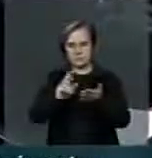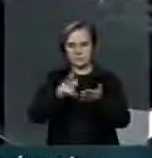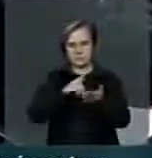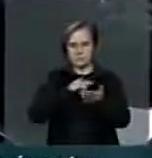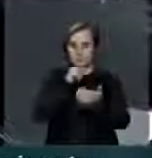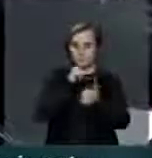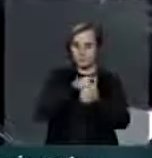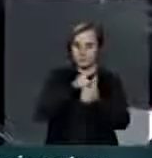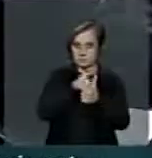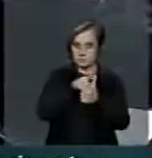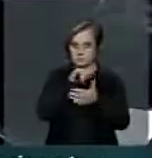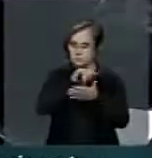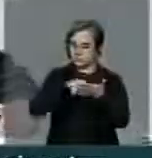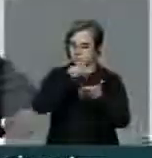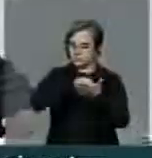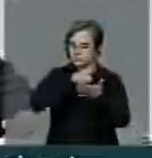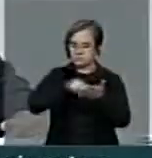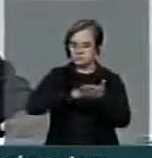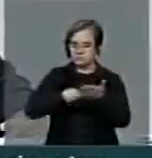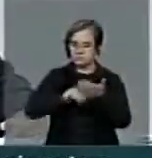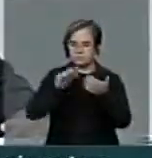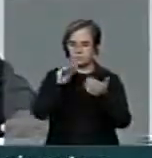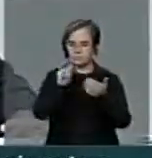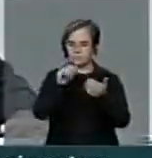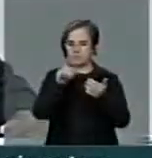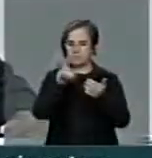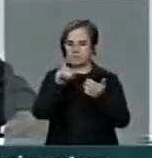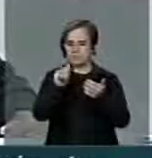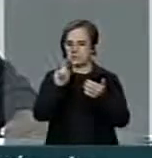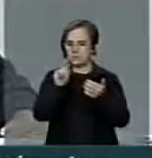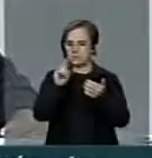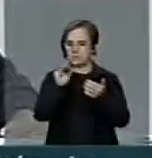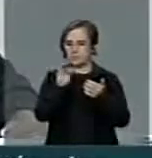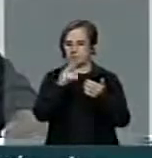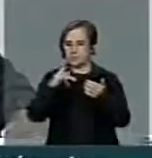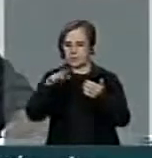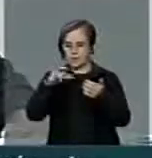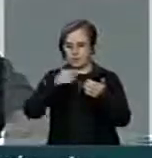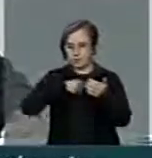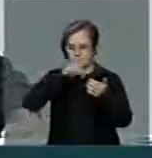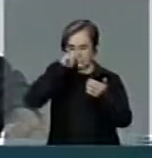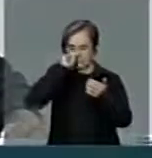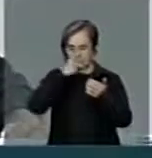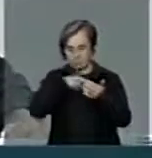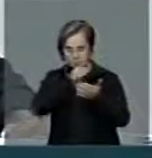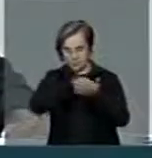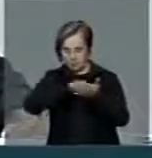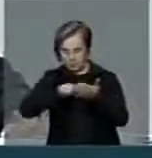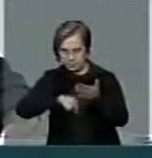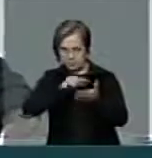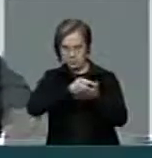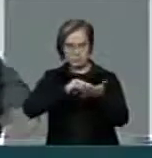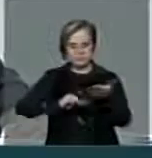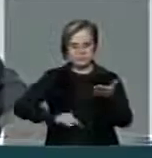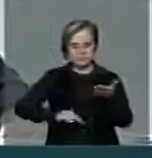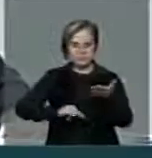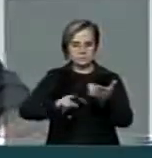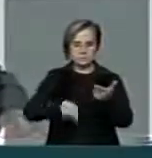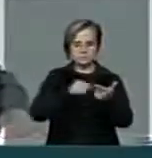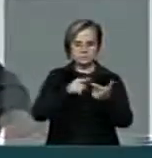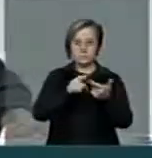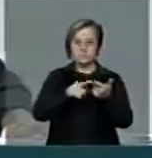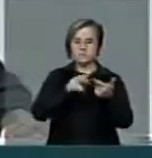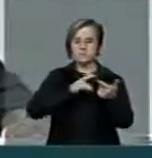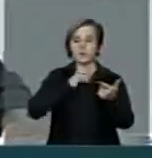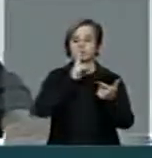Eu tenho o momento de preenchimento do cadastro, que é autodeclaratório, e eu tenho, ao preencher, o resultado